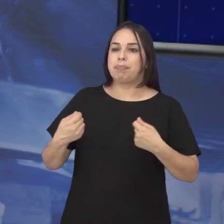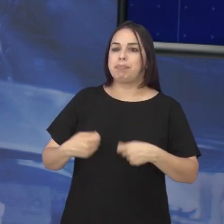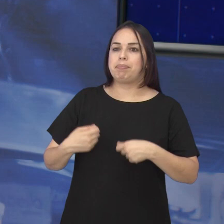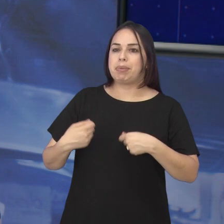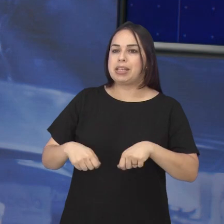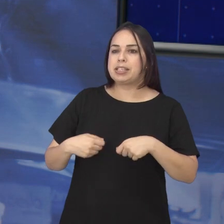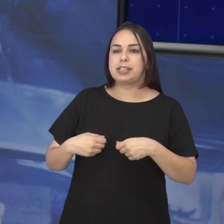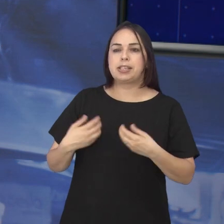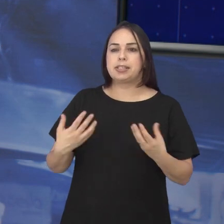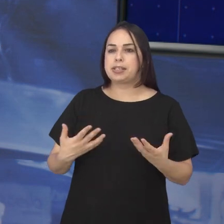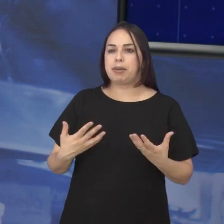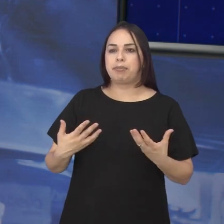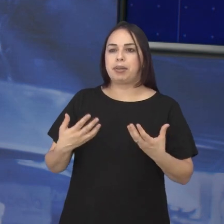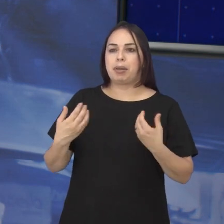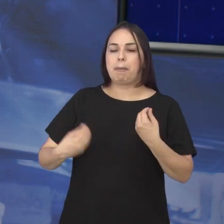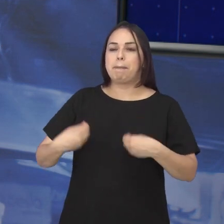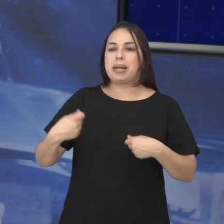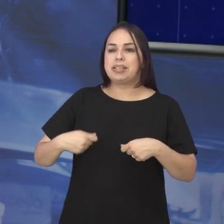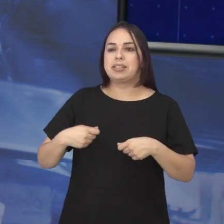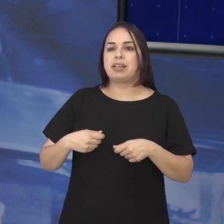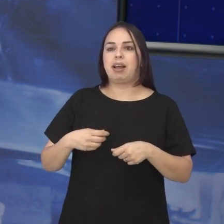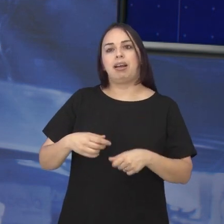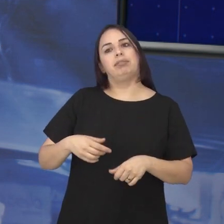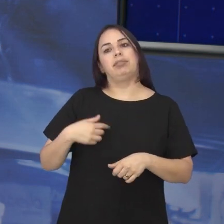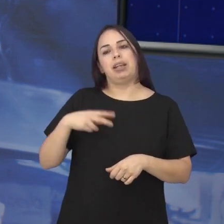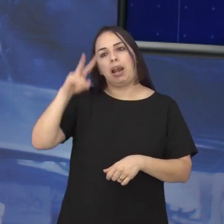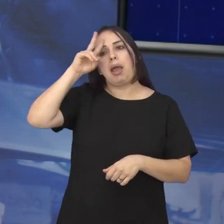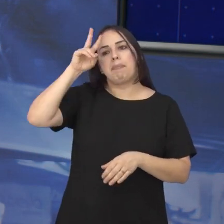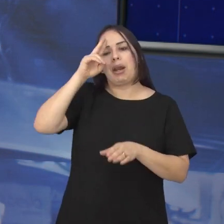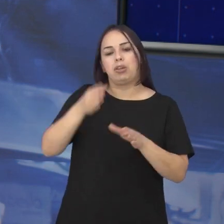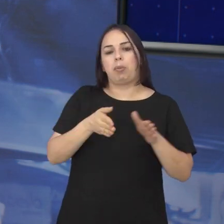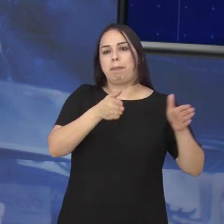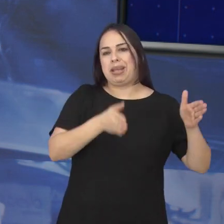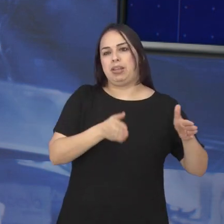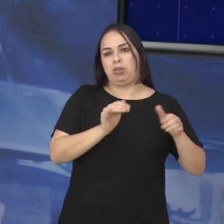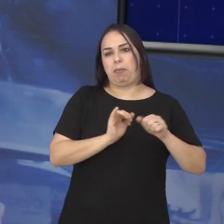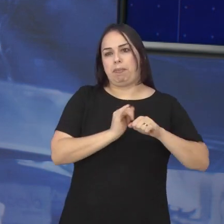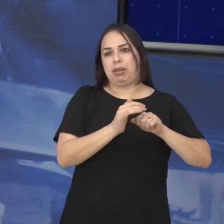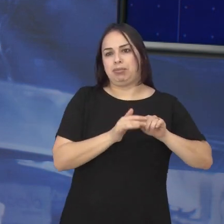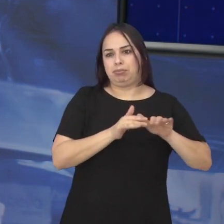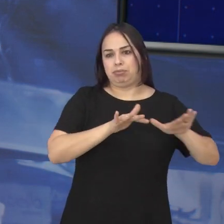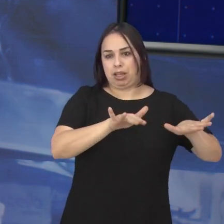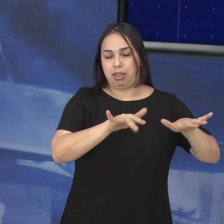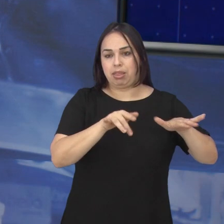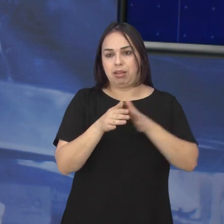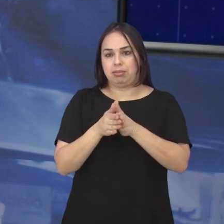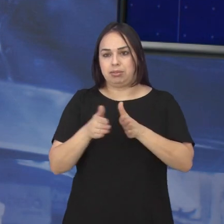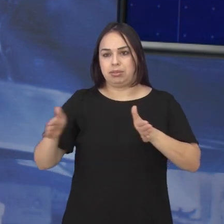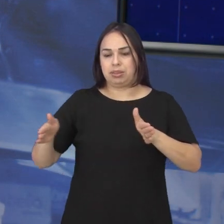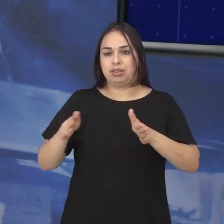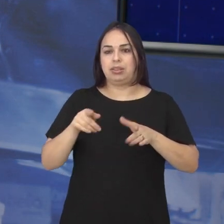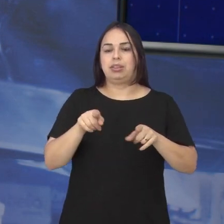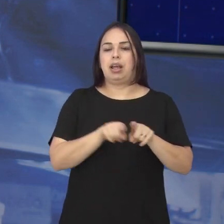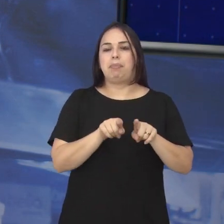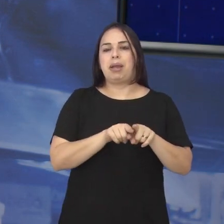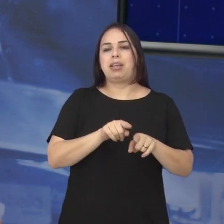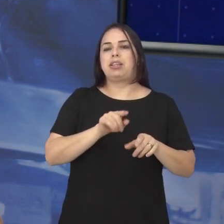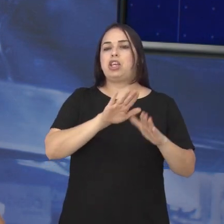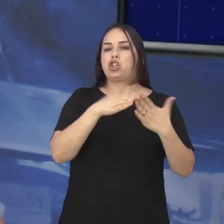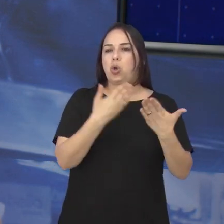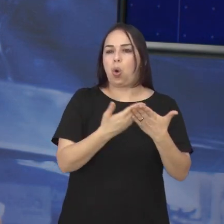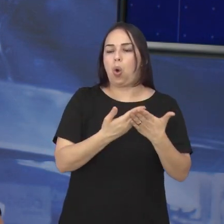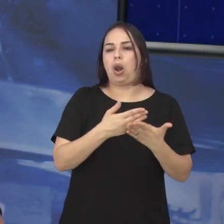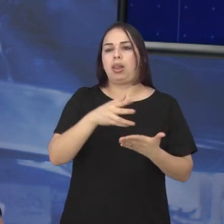para a temática essa relação do período pós-pandêmico, que é essa relação principalmente entre o ensino público, o